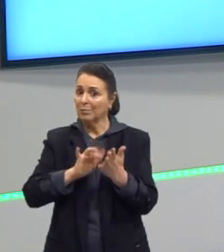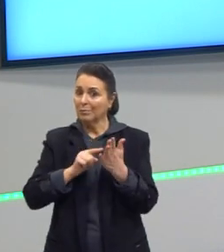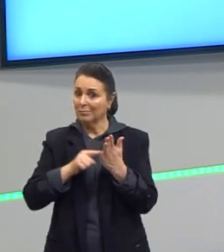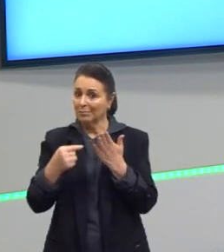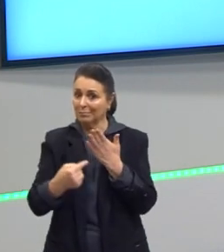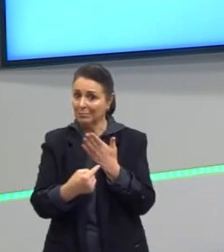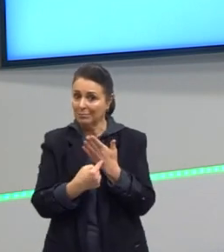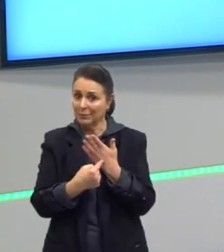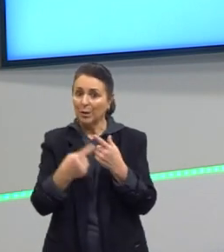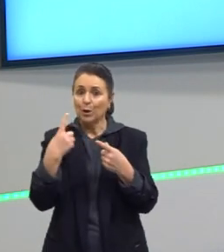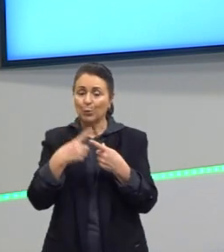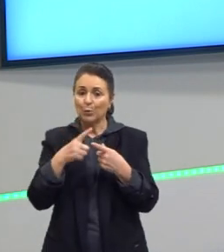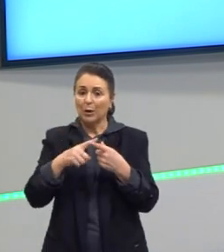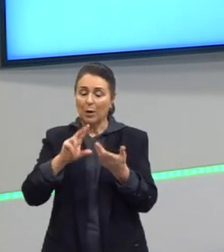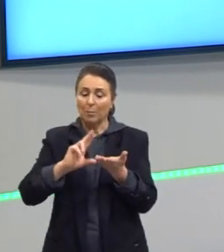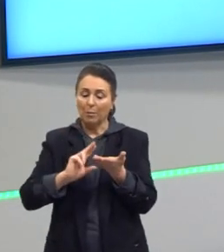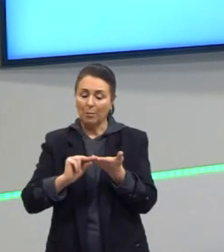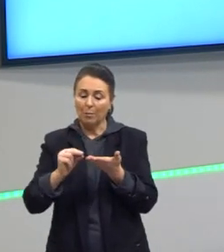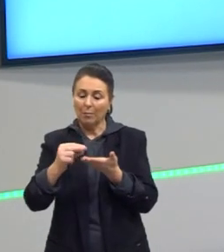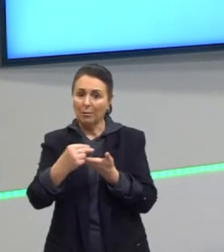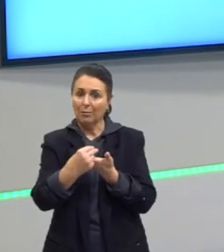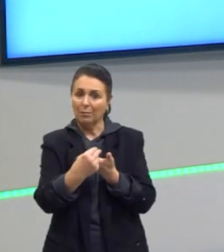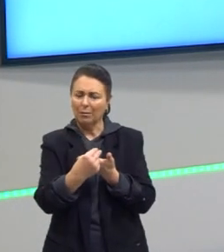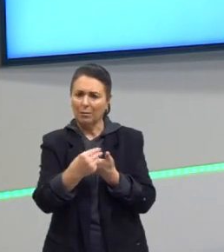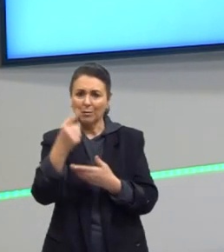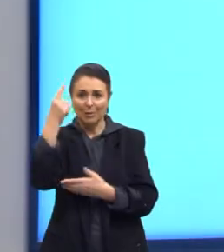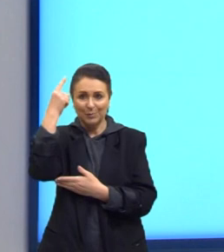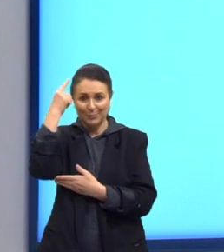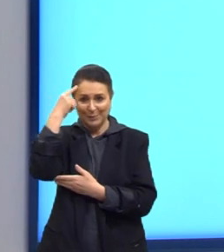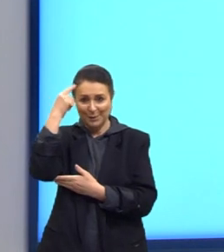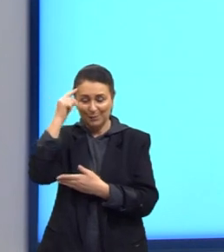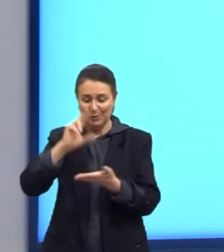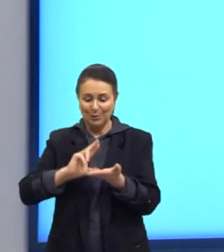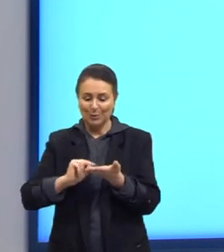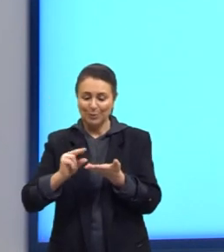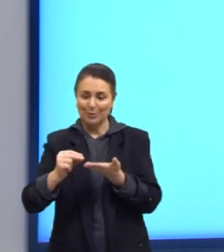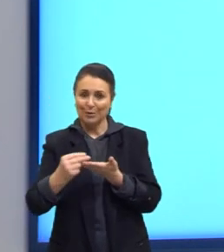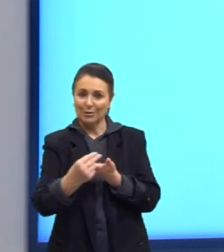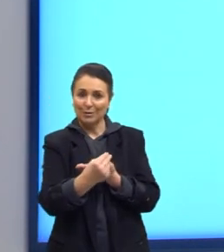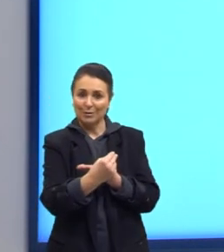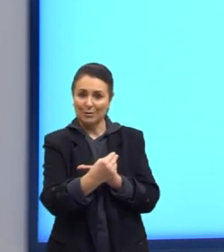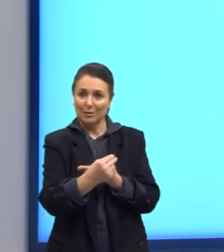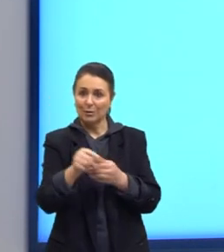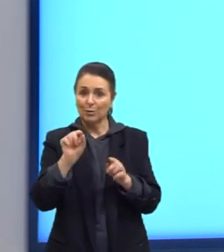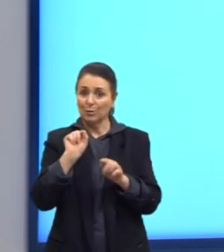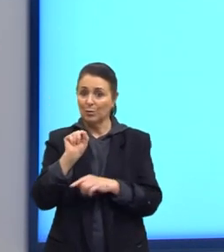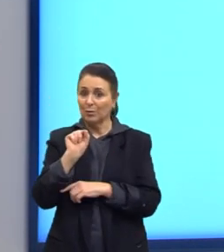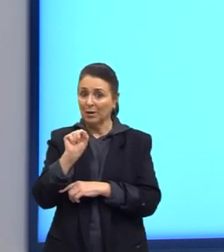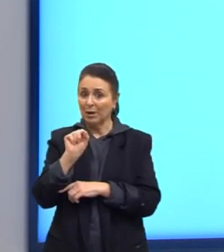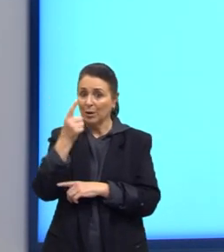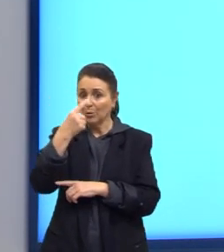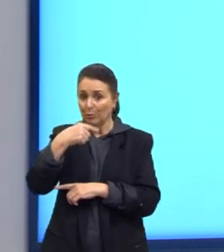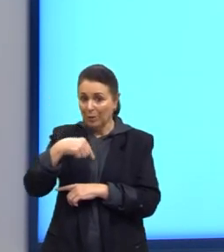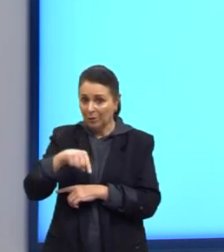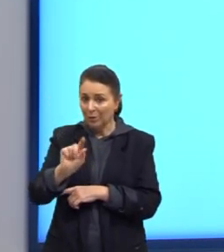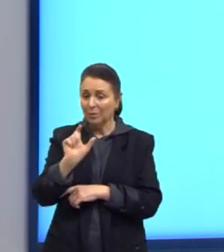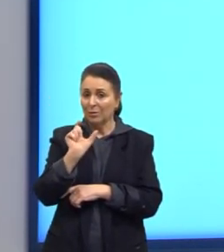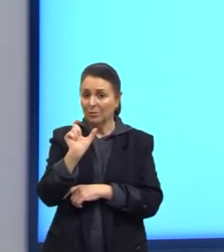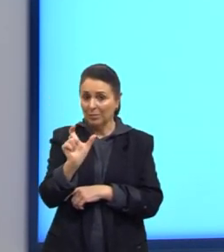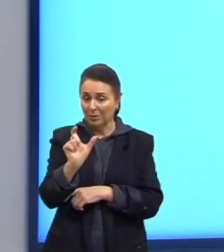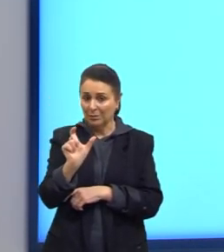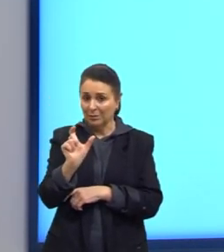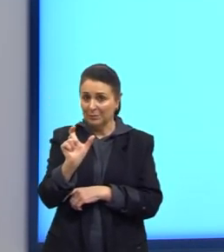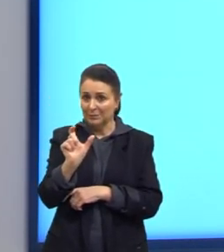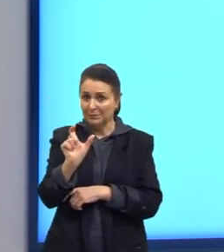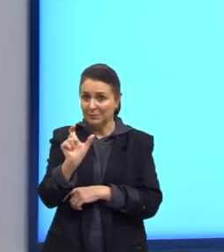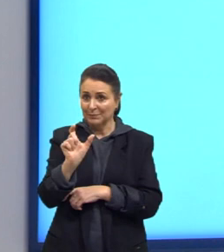quando nós falamos em Pascal Nós pensamos é mas empanadas tá em